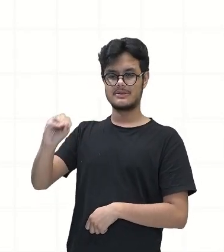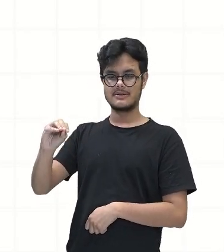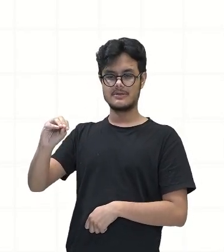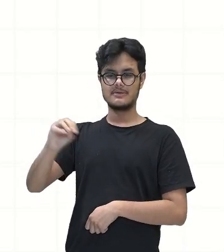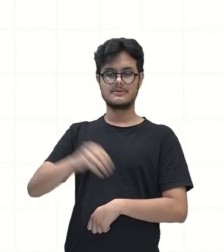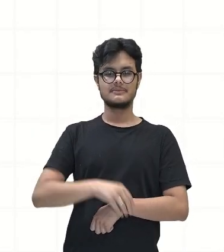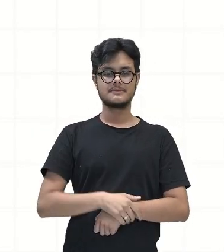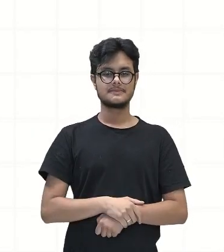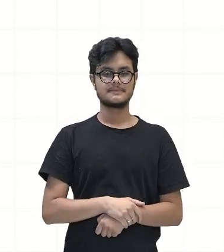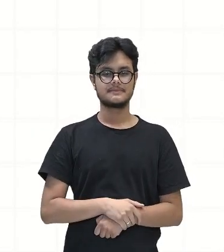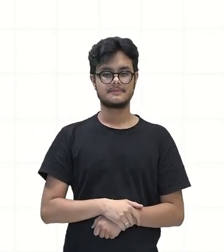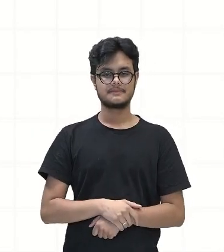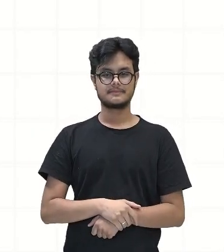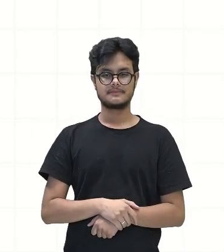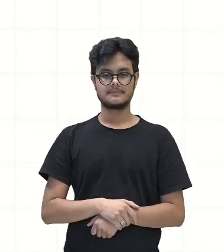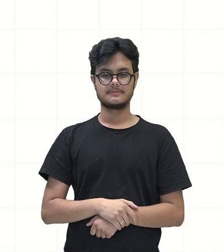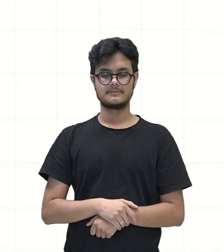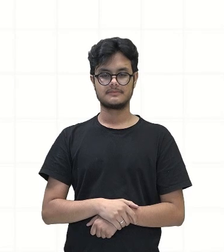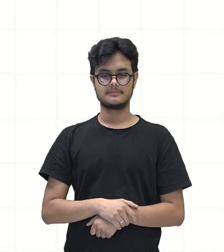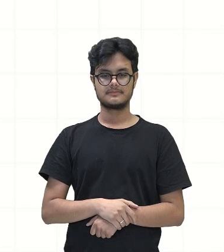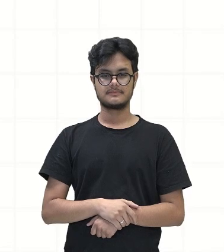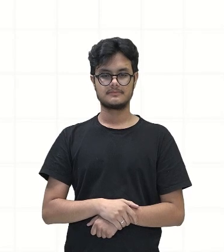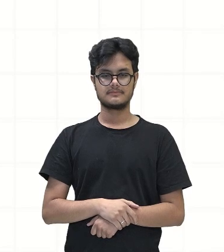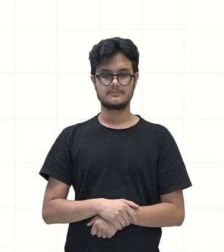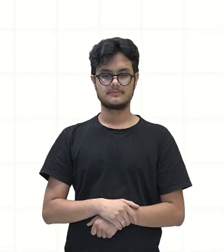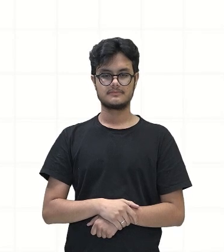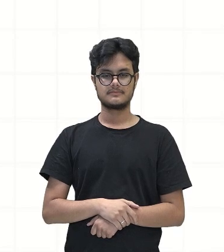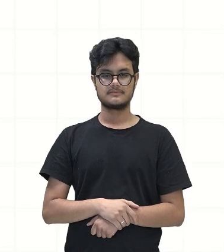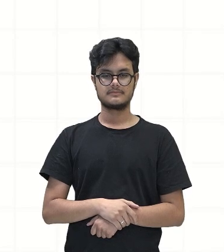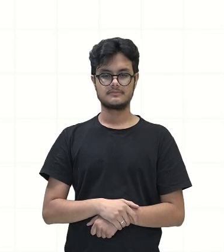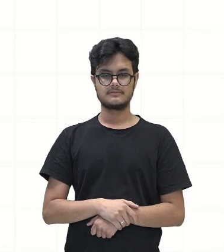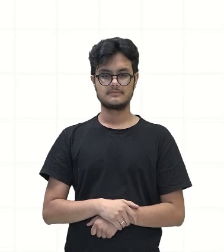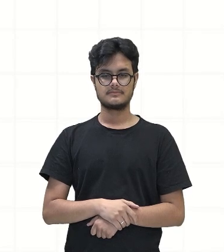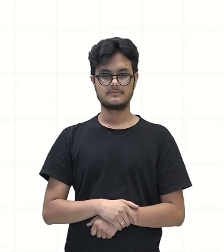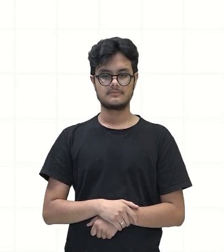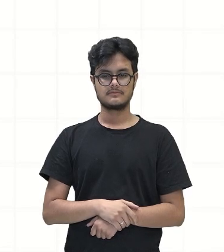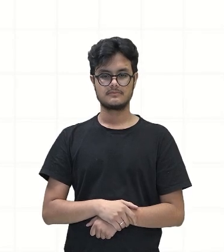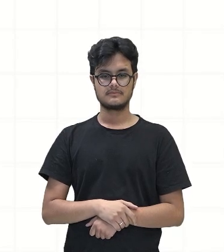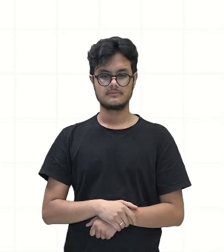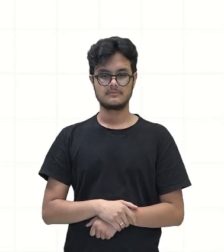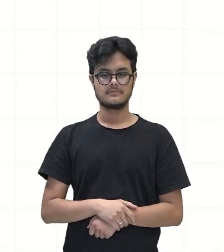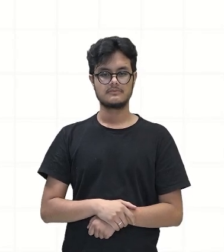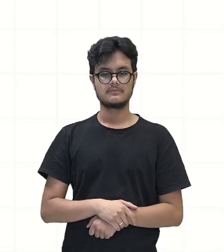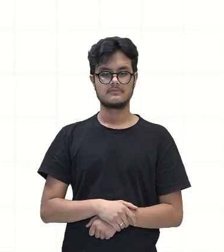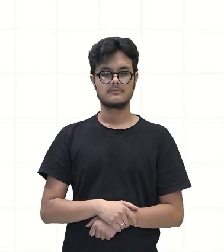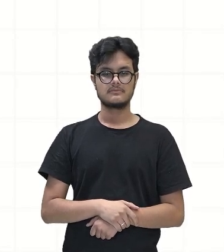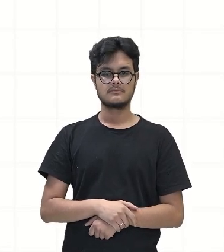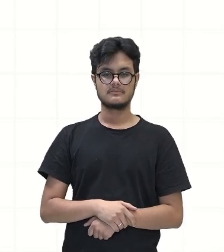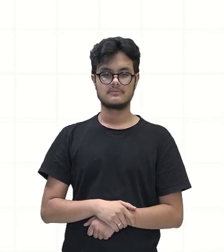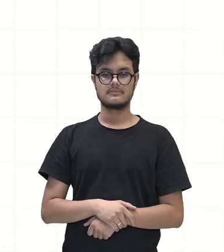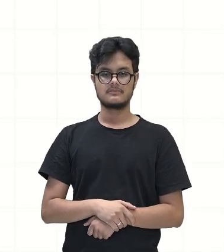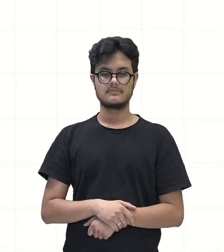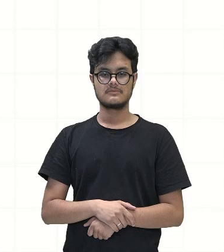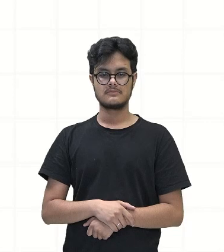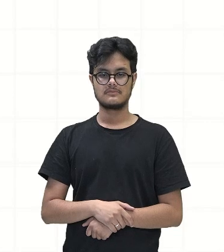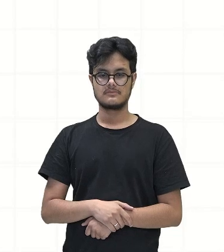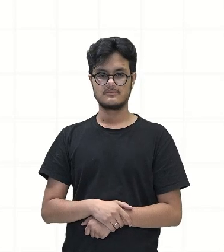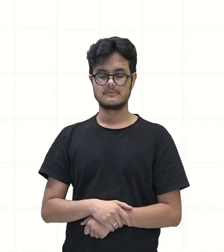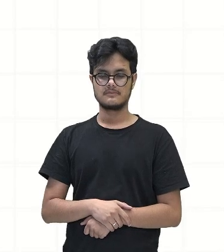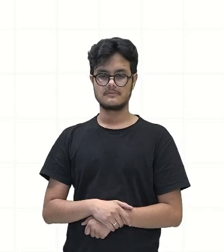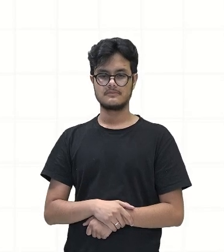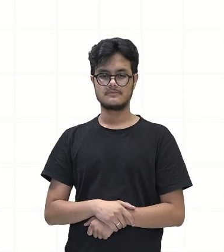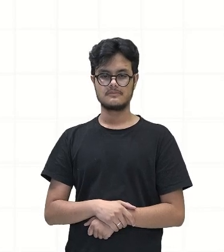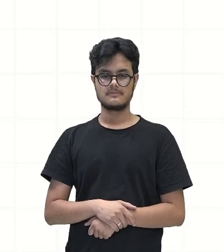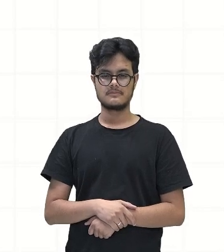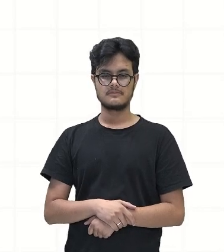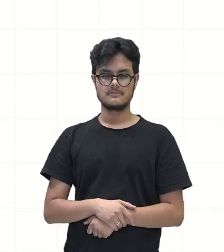cateto. Só que eu não tenho a medida dele, né? Quer dizer, eu até tenho. Eu tenho que todo